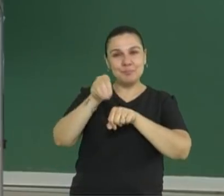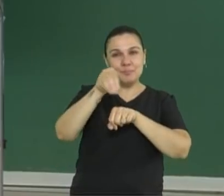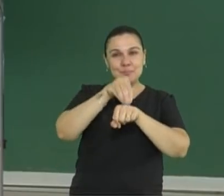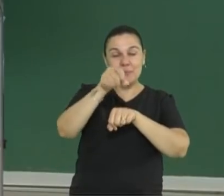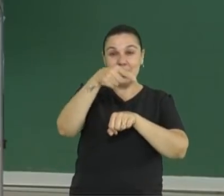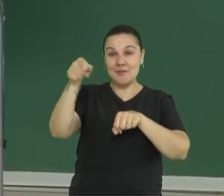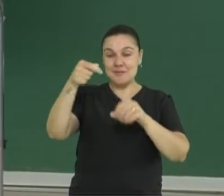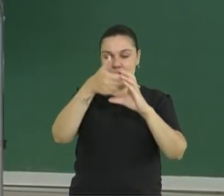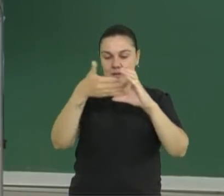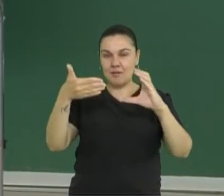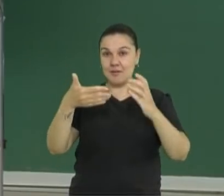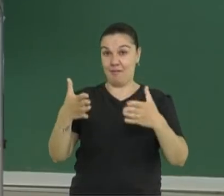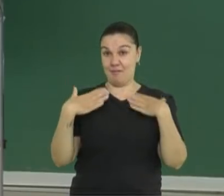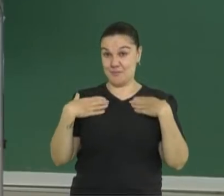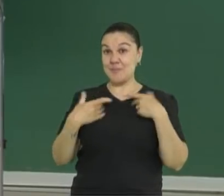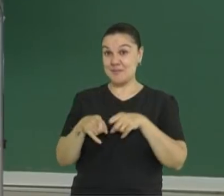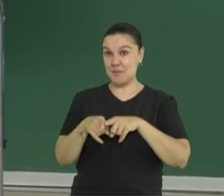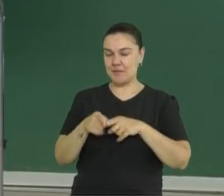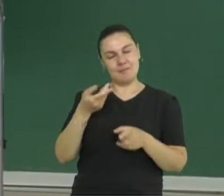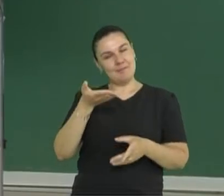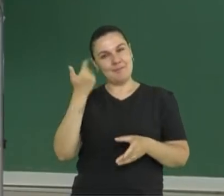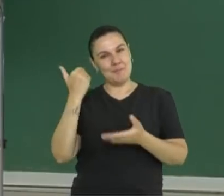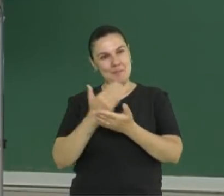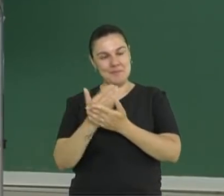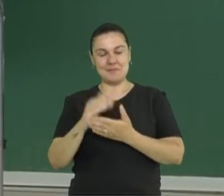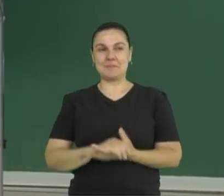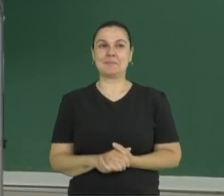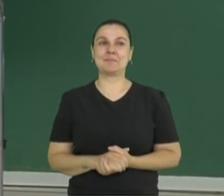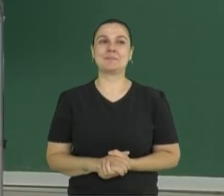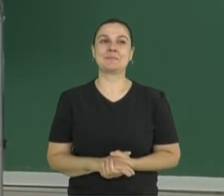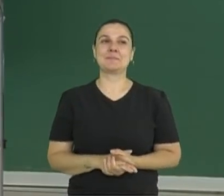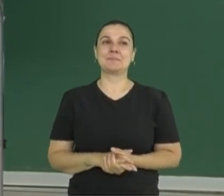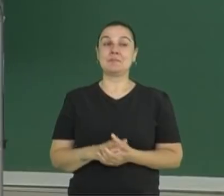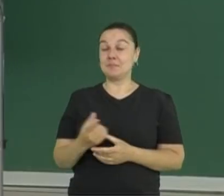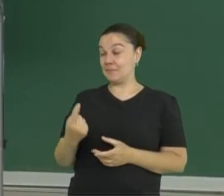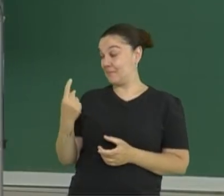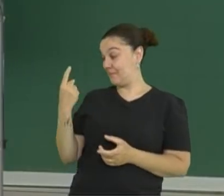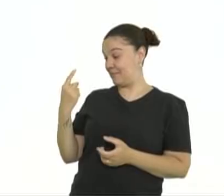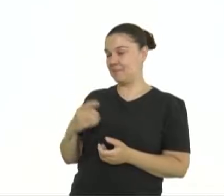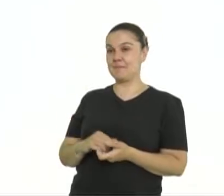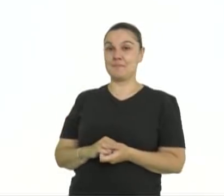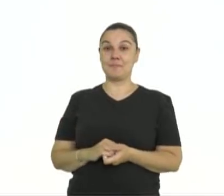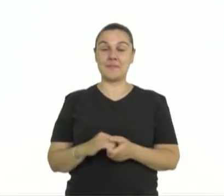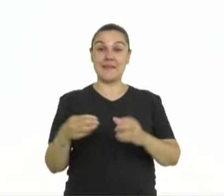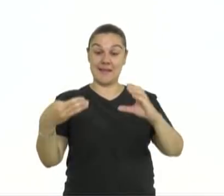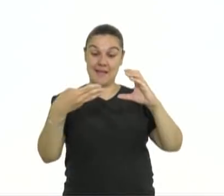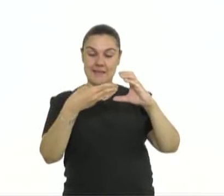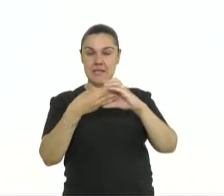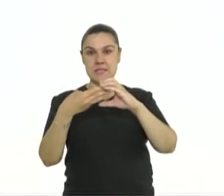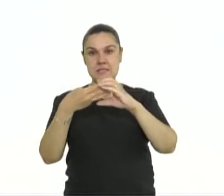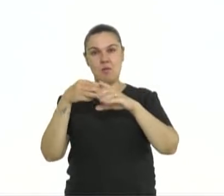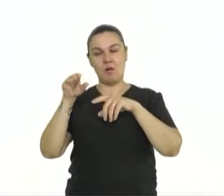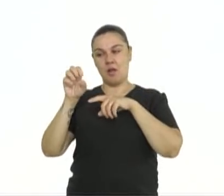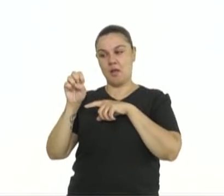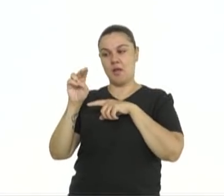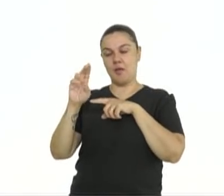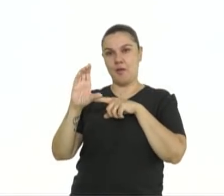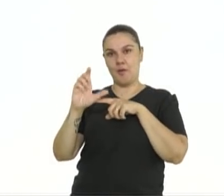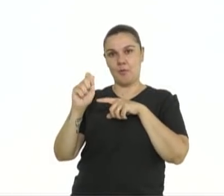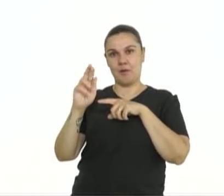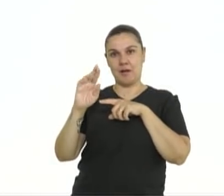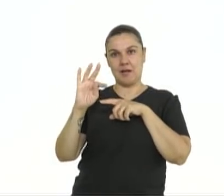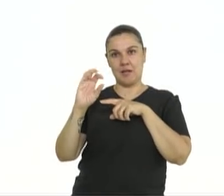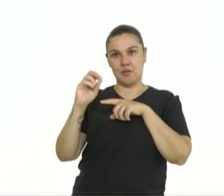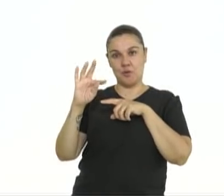características, as minhas características. Então vamos começar a nossa aula de hoje? Então vamos lá. Nas células eucariontes, percebam